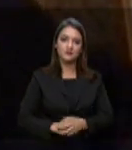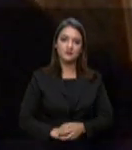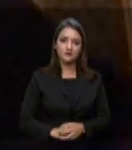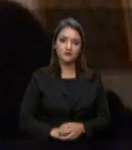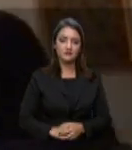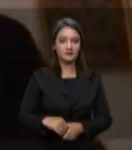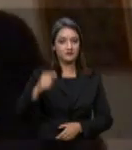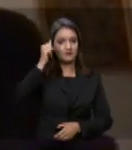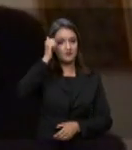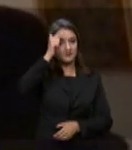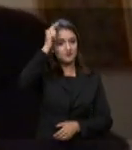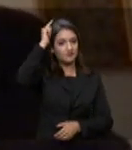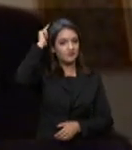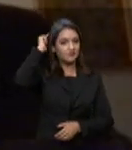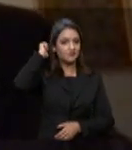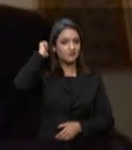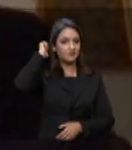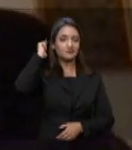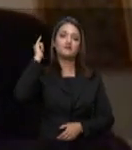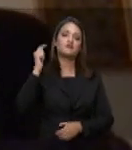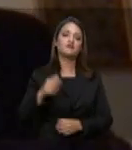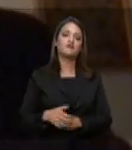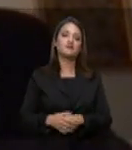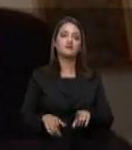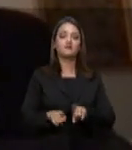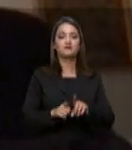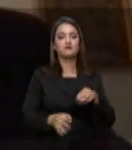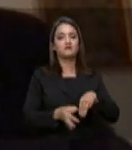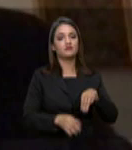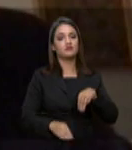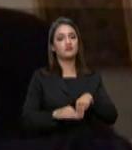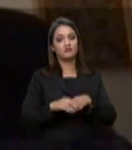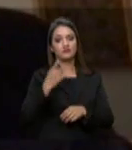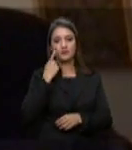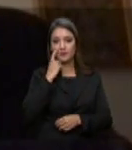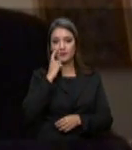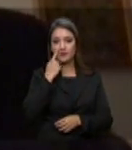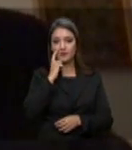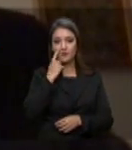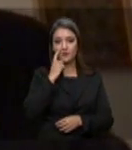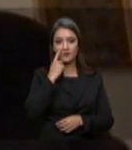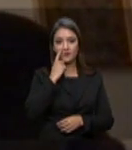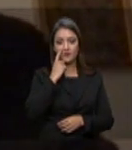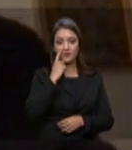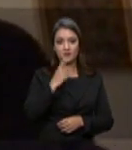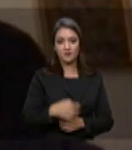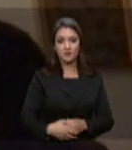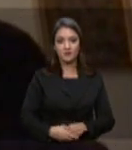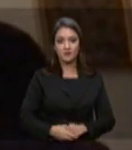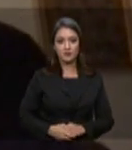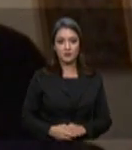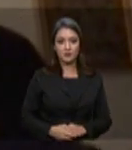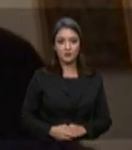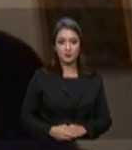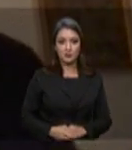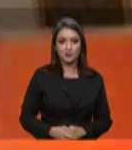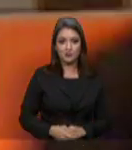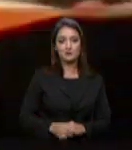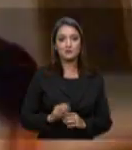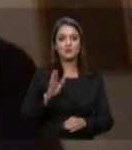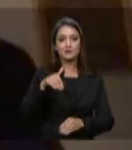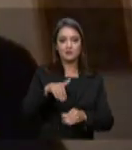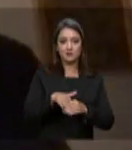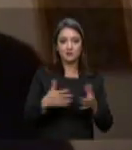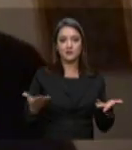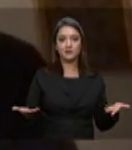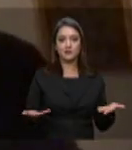Ministro Alexandre de Moraes ao eminente revisor também Ministro kassio Nunes Marques que acaba de proferir